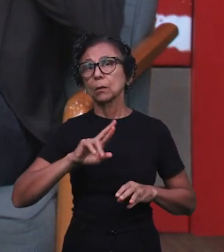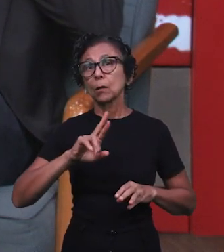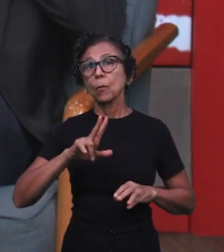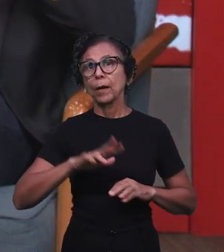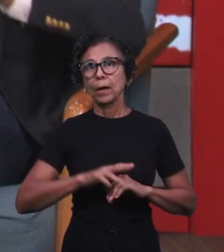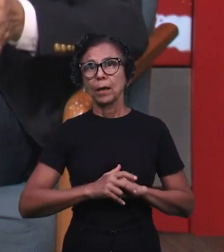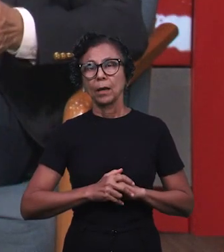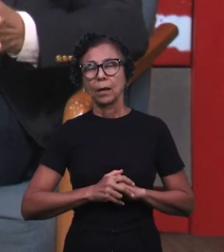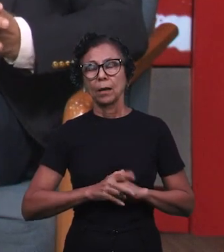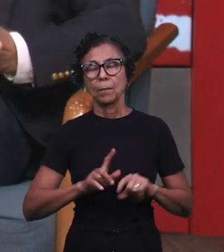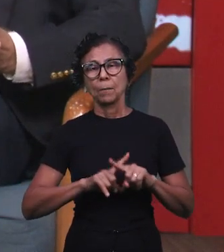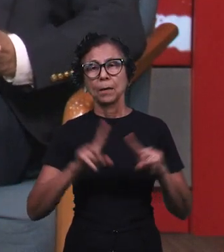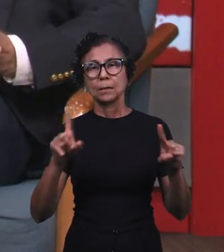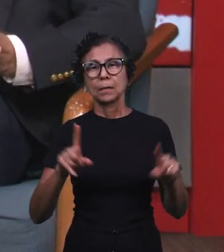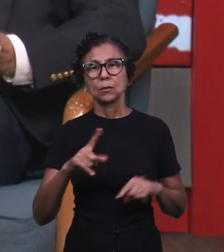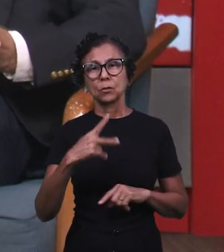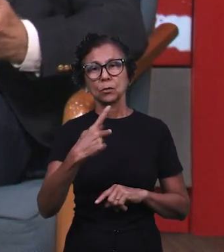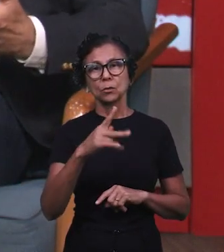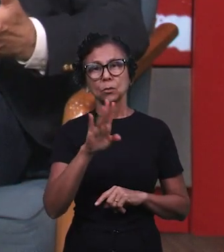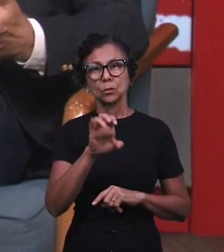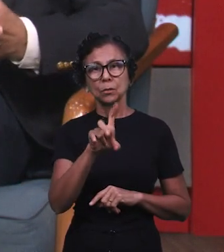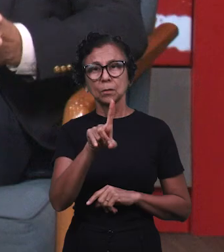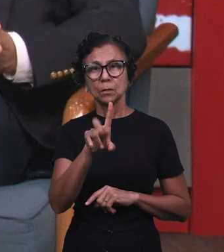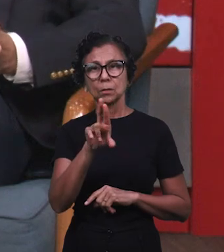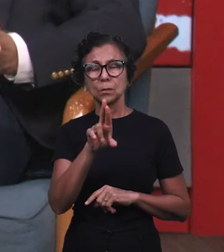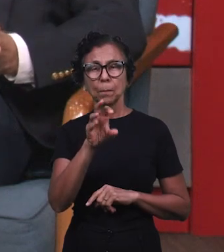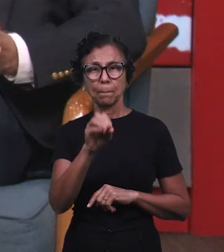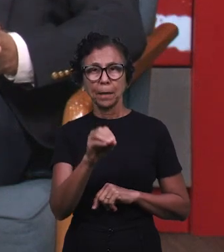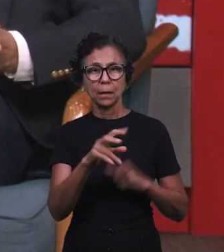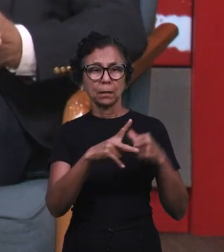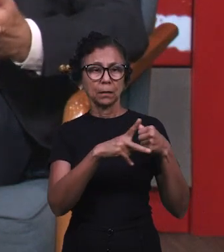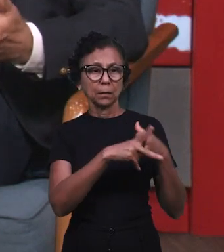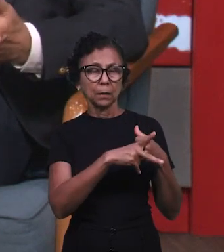porque Marcos era um jovem que